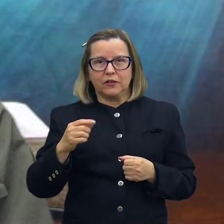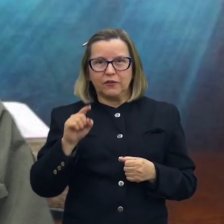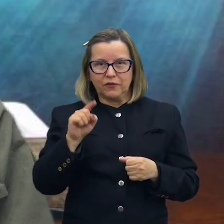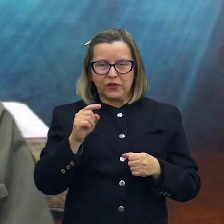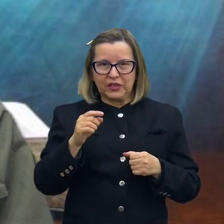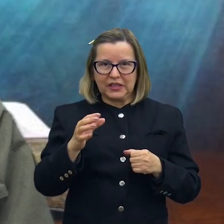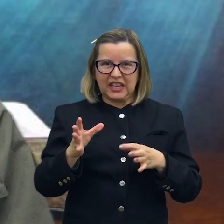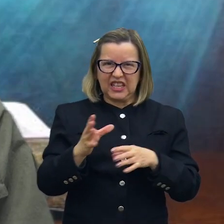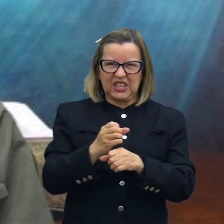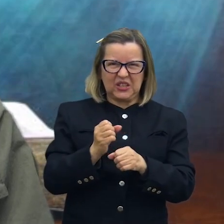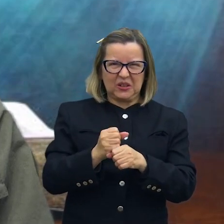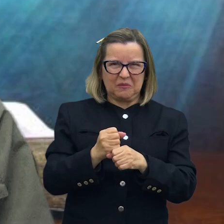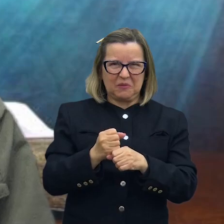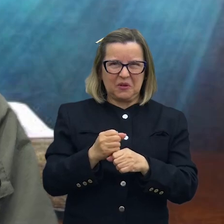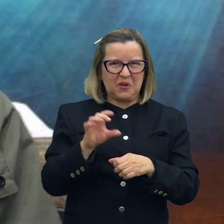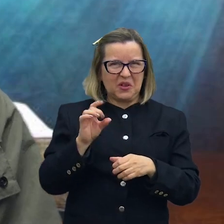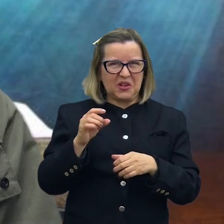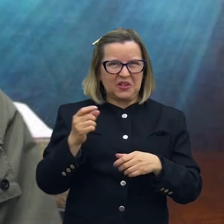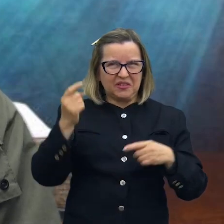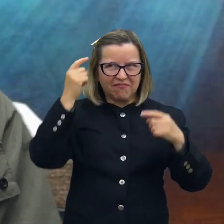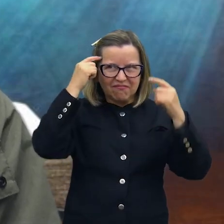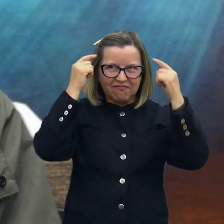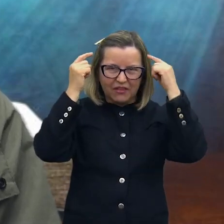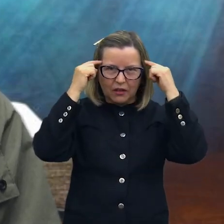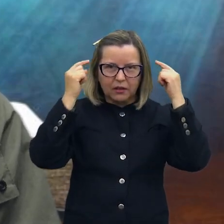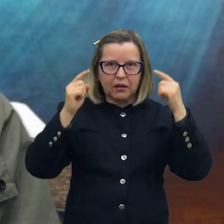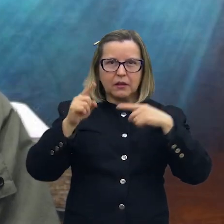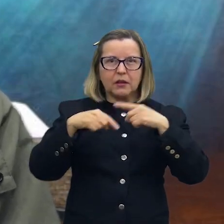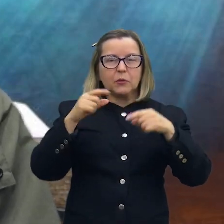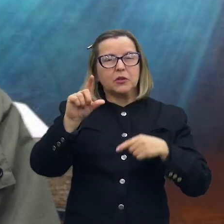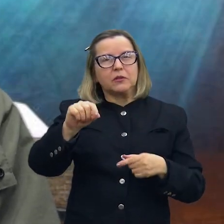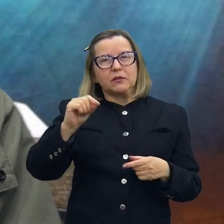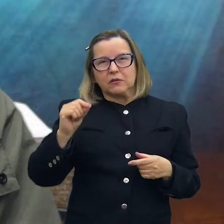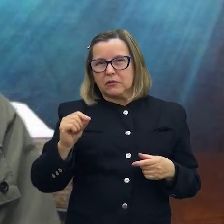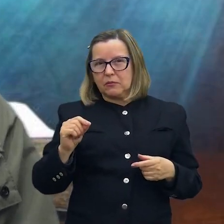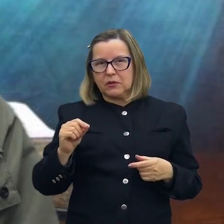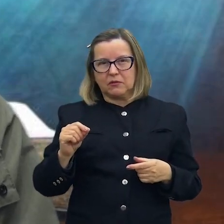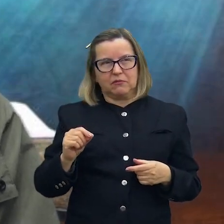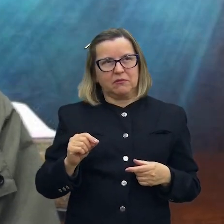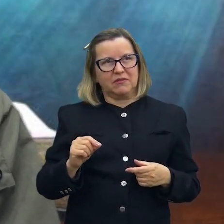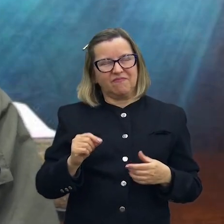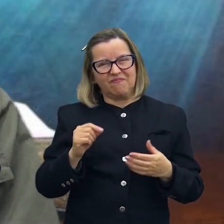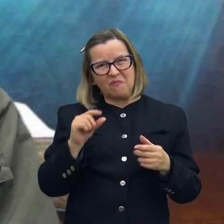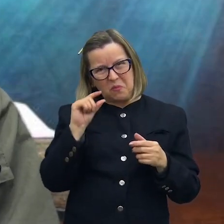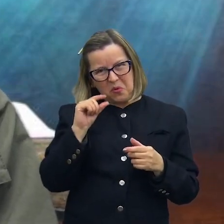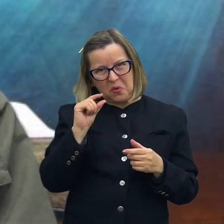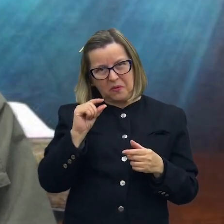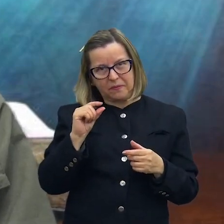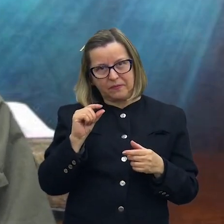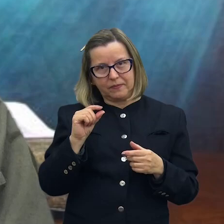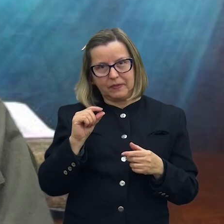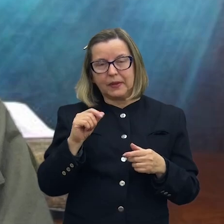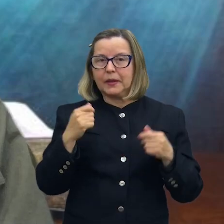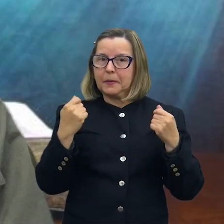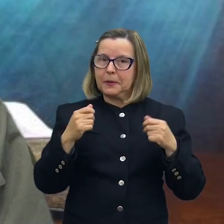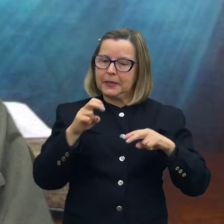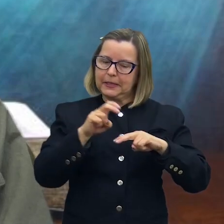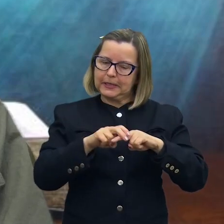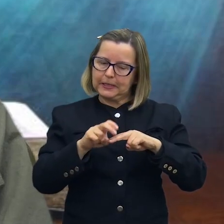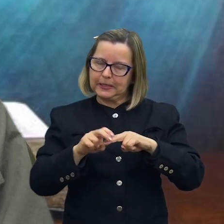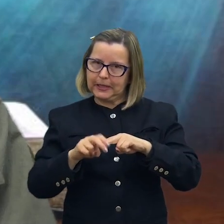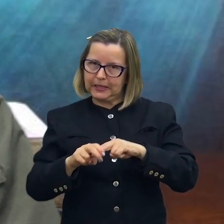deu? Sentar e calcular, decidir junto. junto com seus